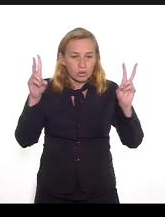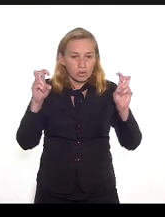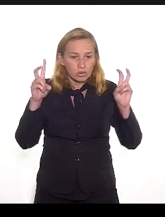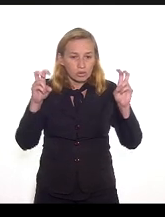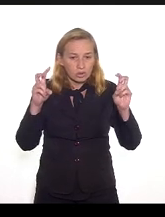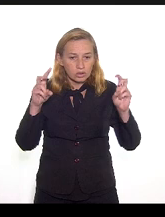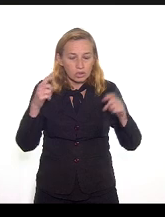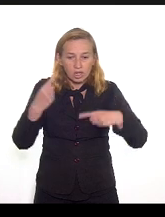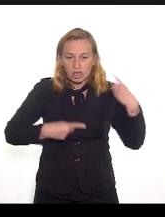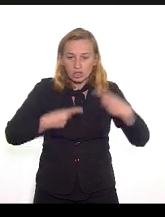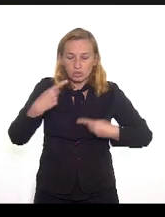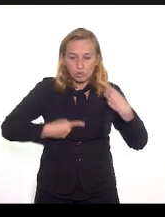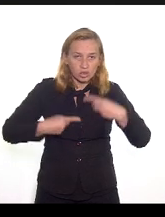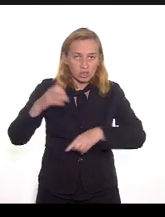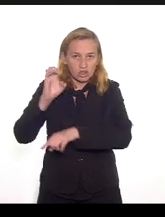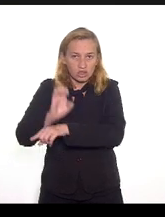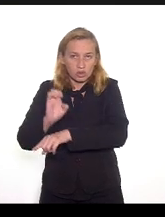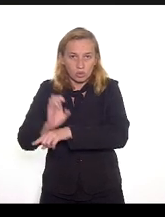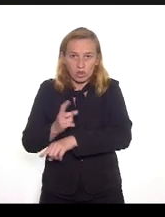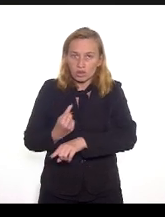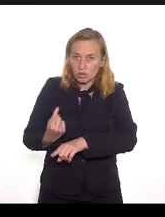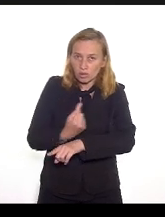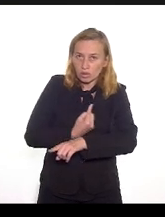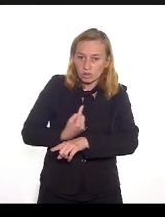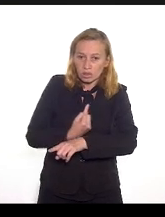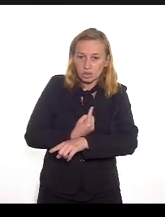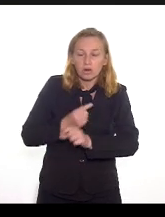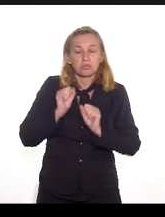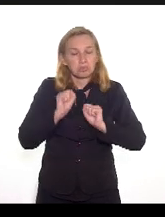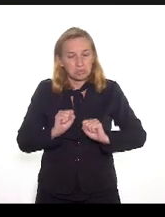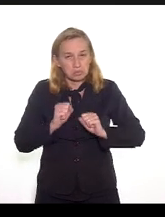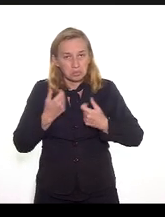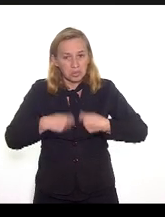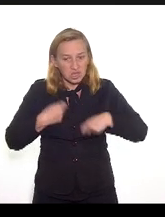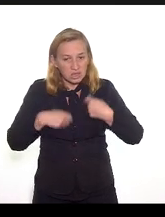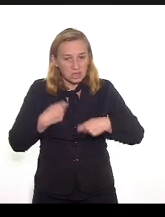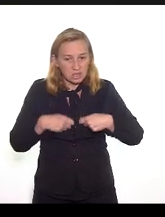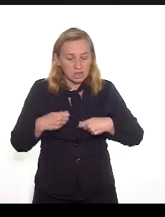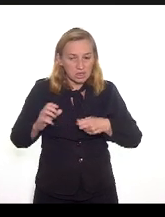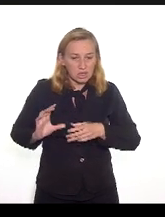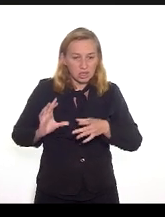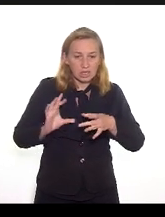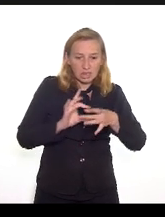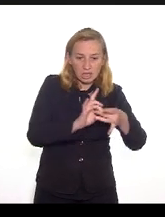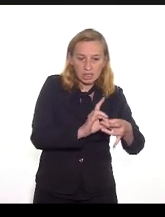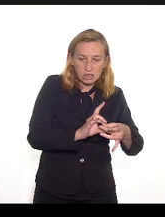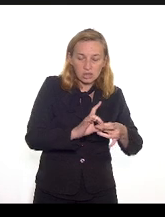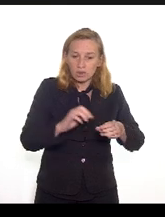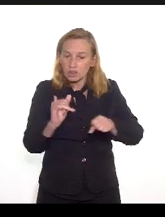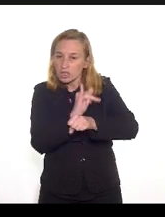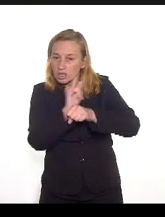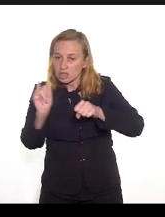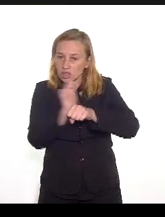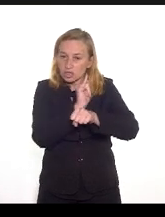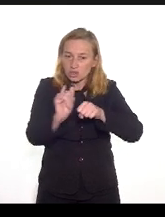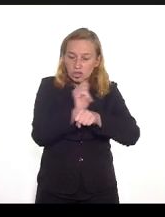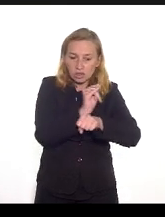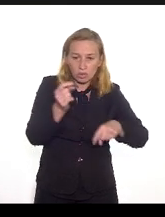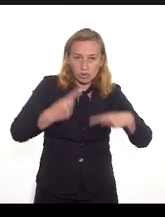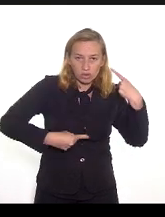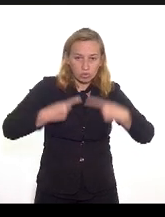as políticas estaduais nossas, elas precisam estar em consonância com, em articulação com as